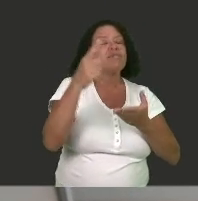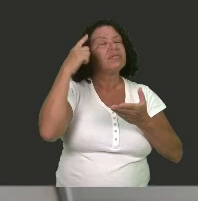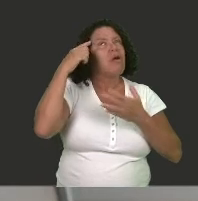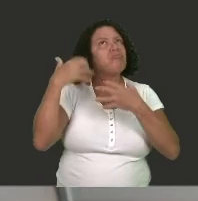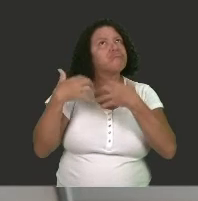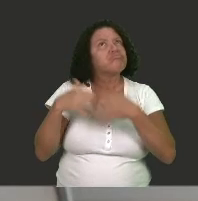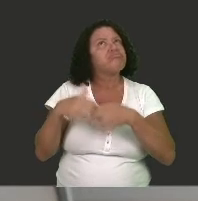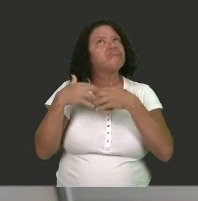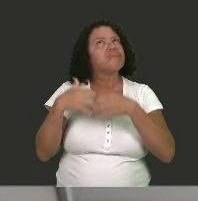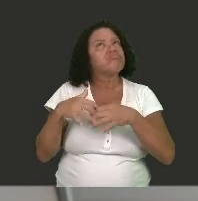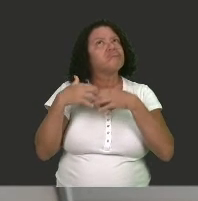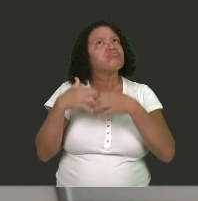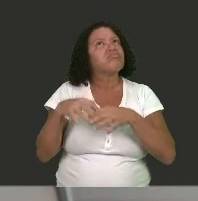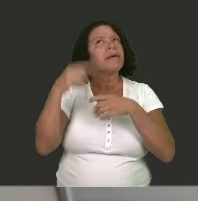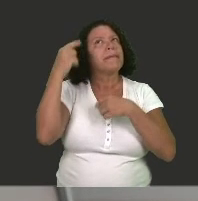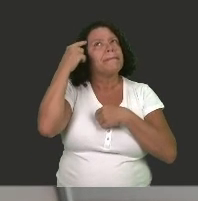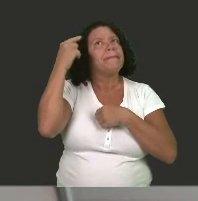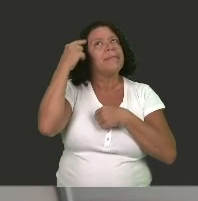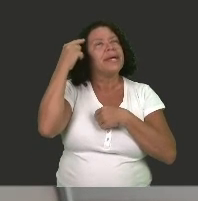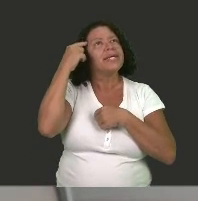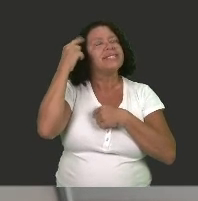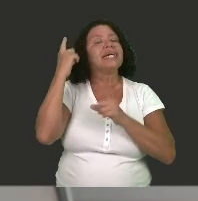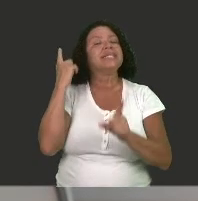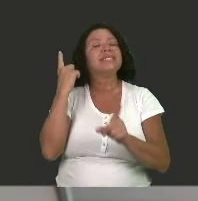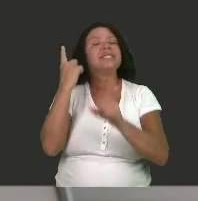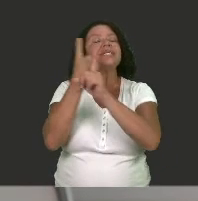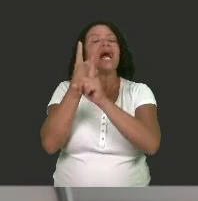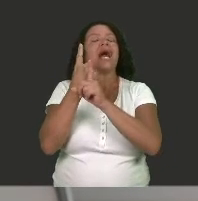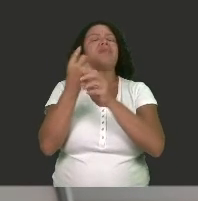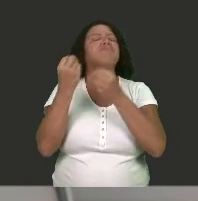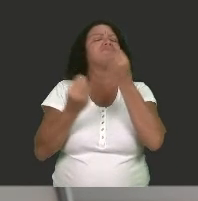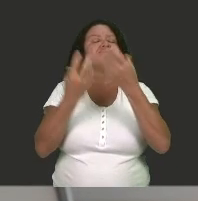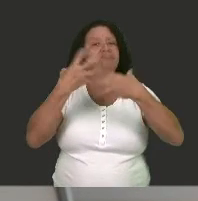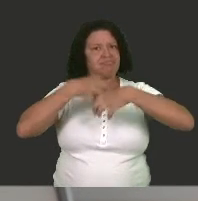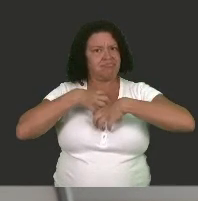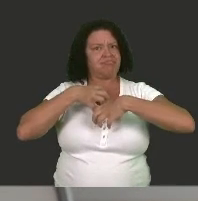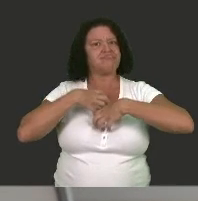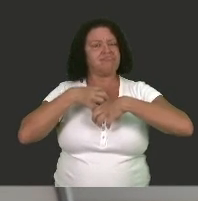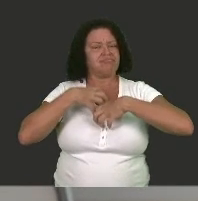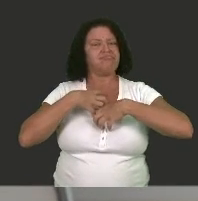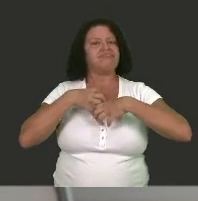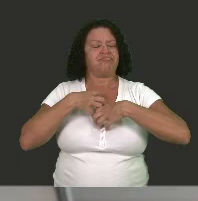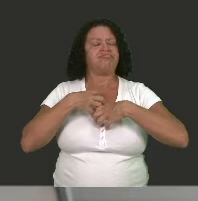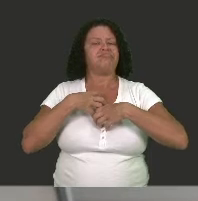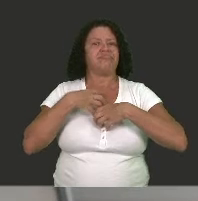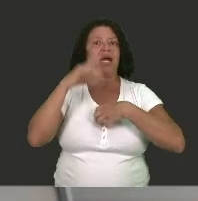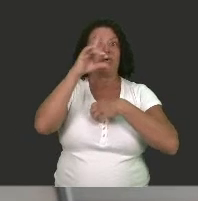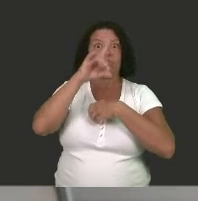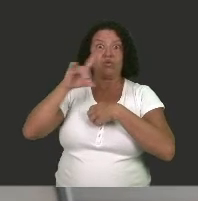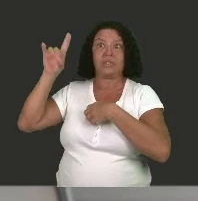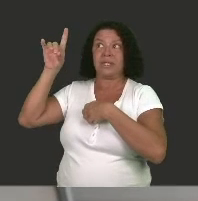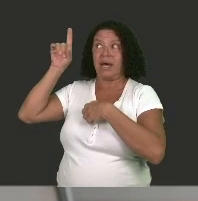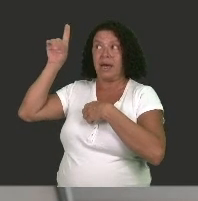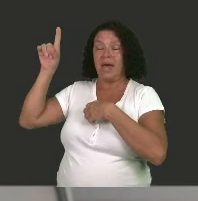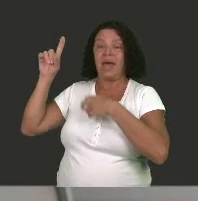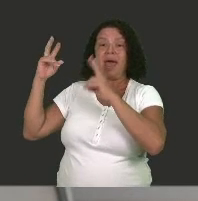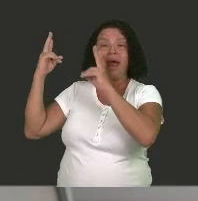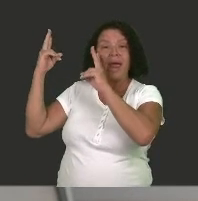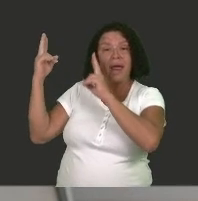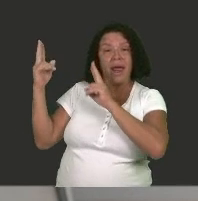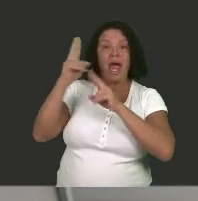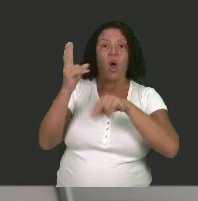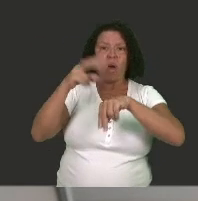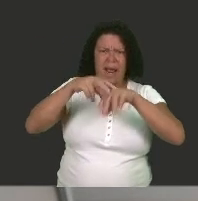própria impotência, a redescobrir a pequenez. À semelhança de vezes anteriores, em que as